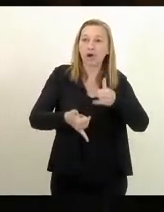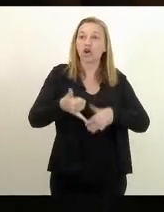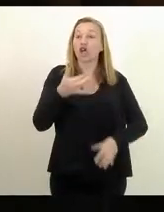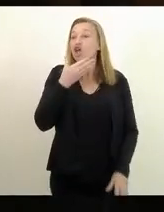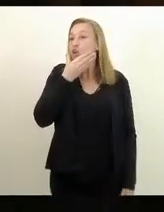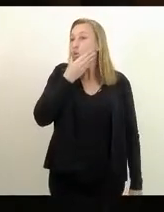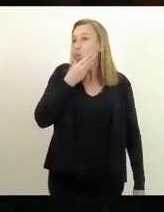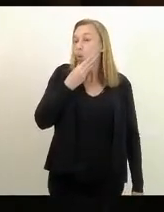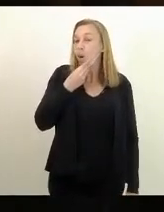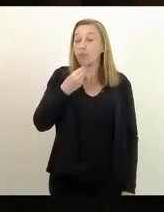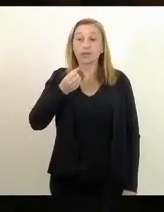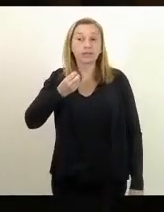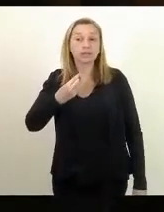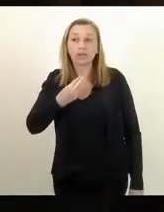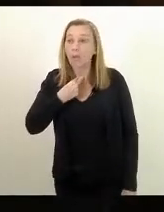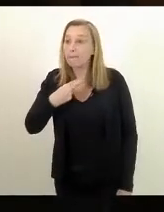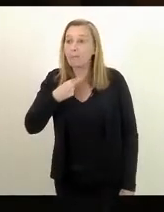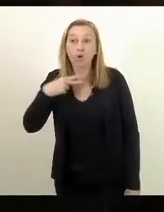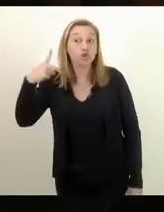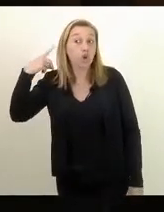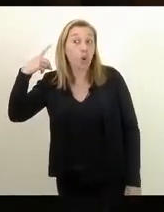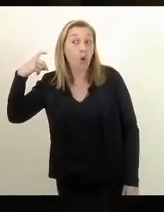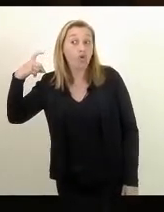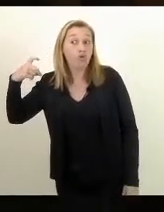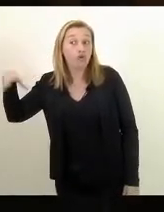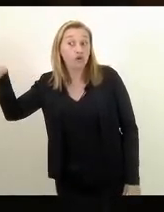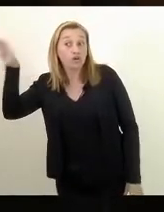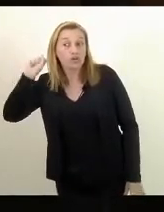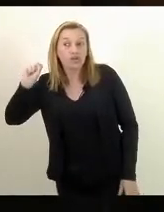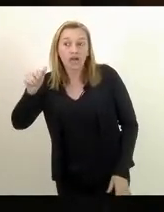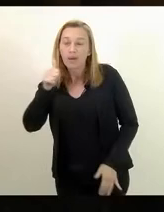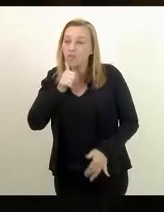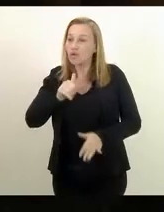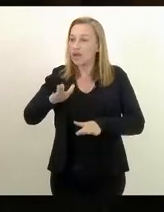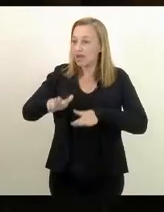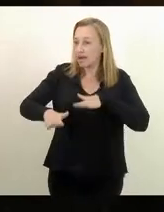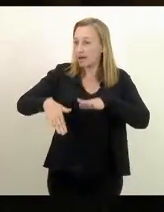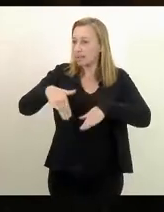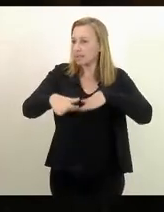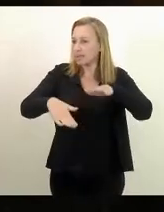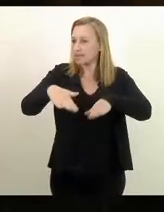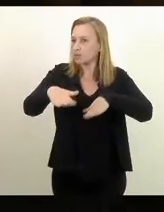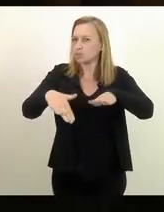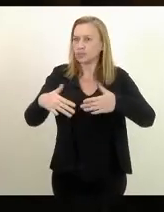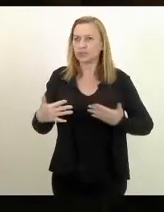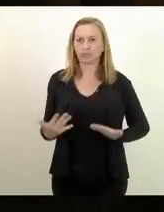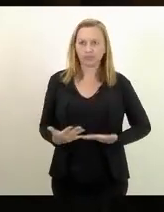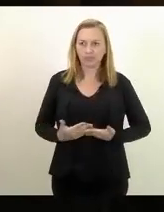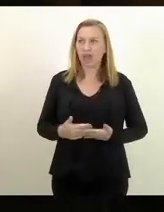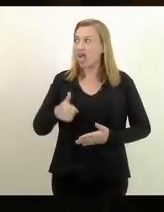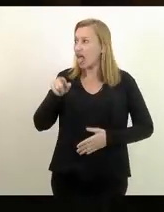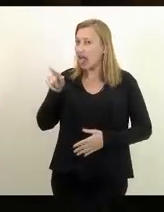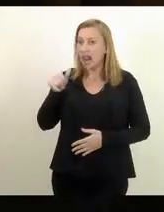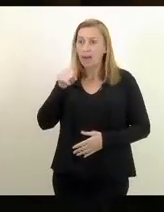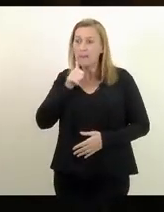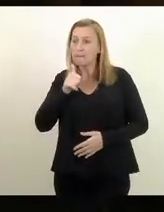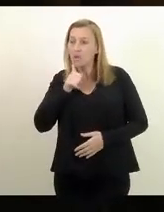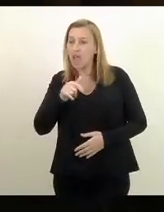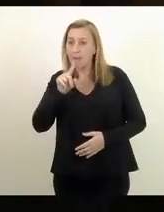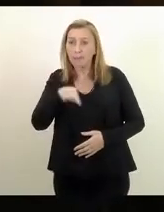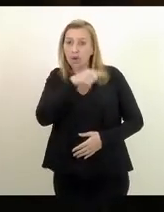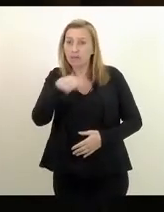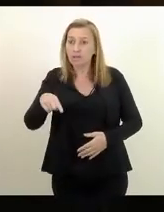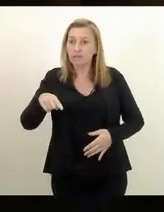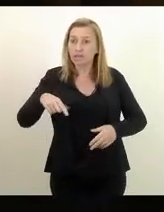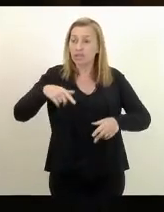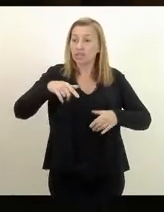não pode ouvir os passos de uma mulher afegã. Elas são proibidas de